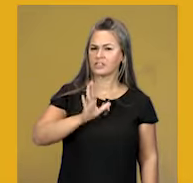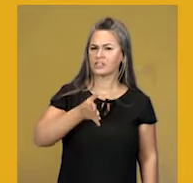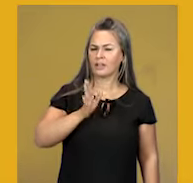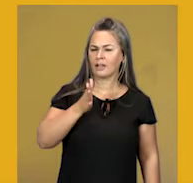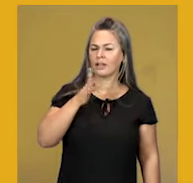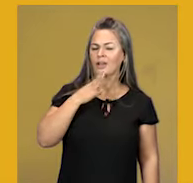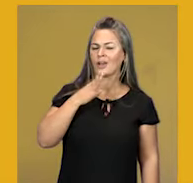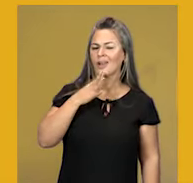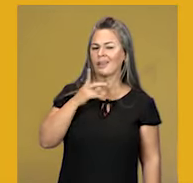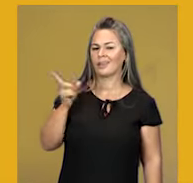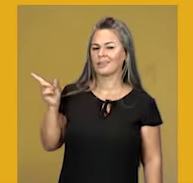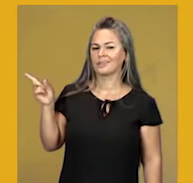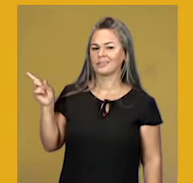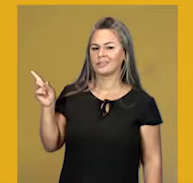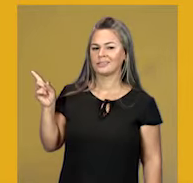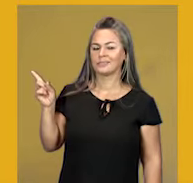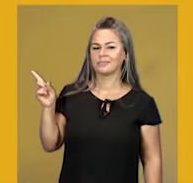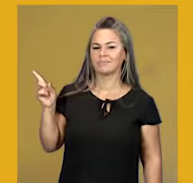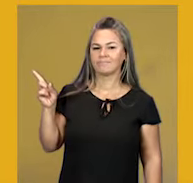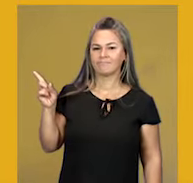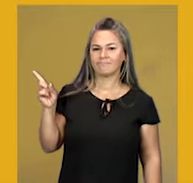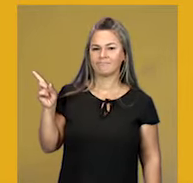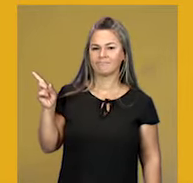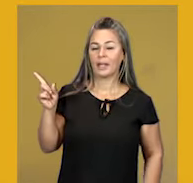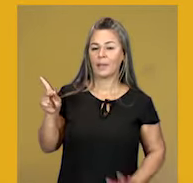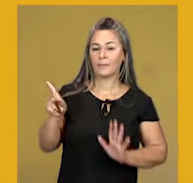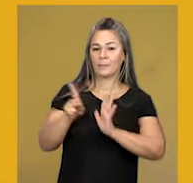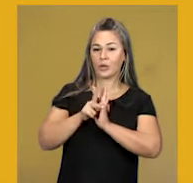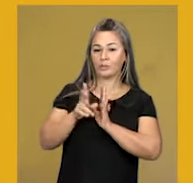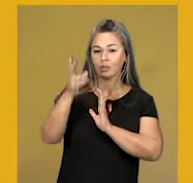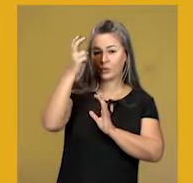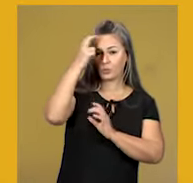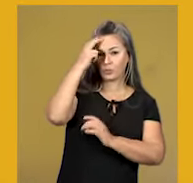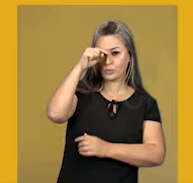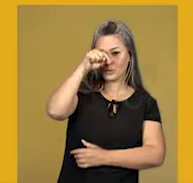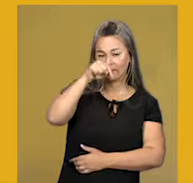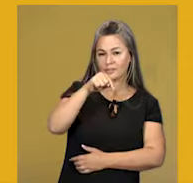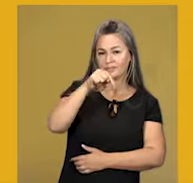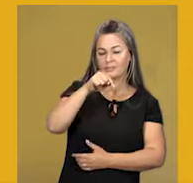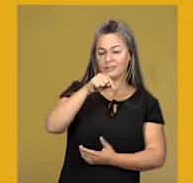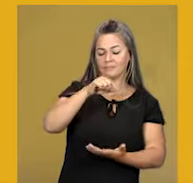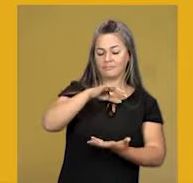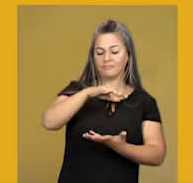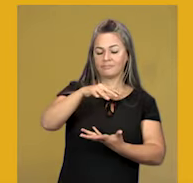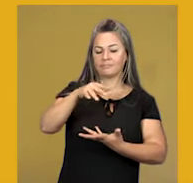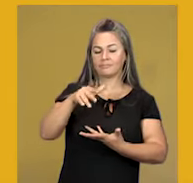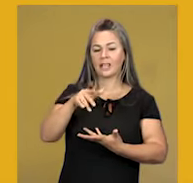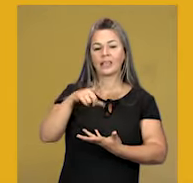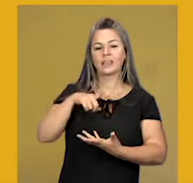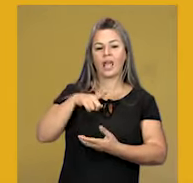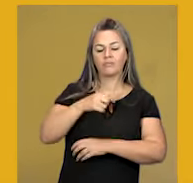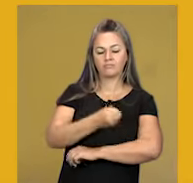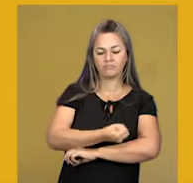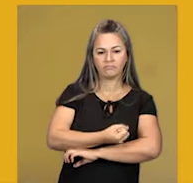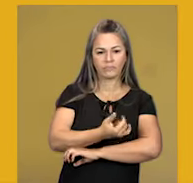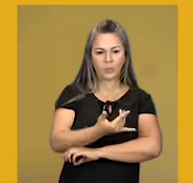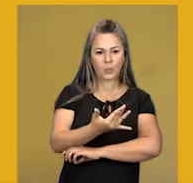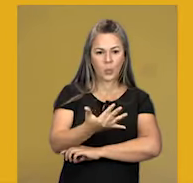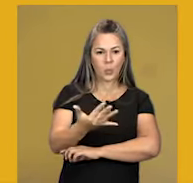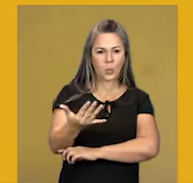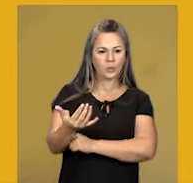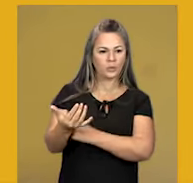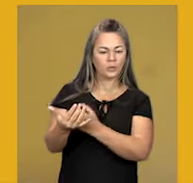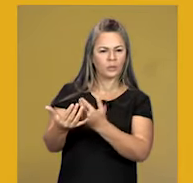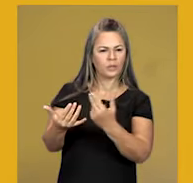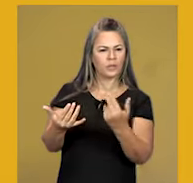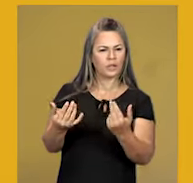falar, que acaba fazendo parte da nossa cultura ocidental. Olha só, tem um jardim, tem